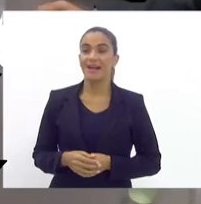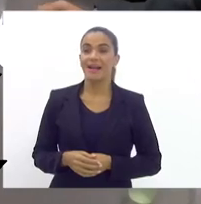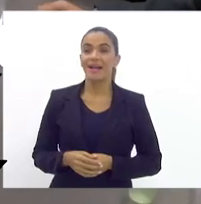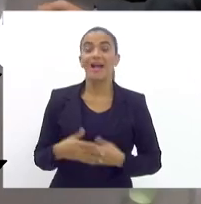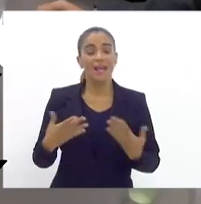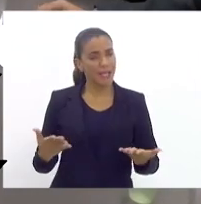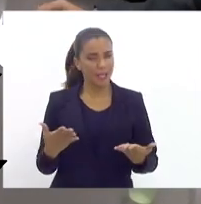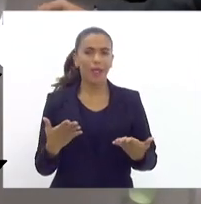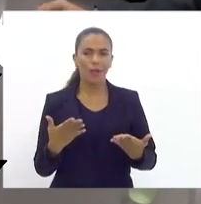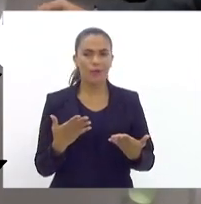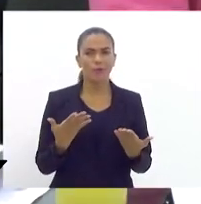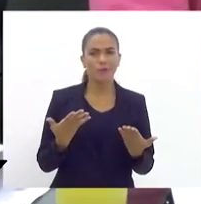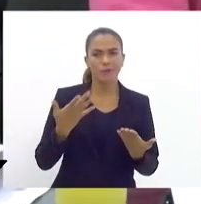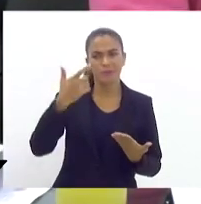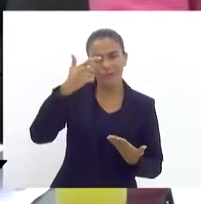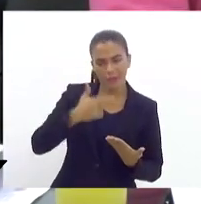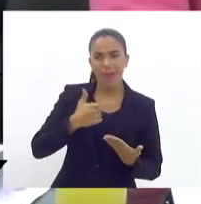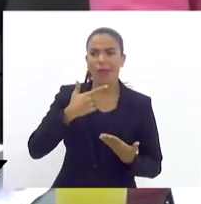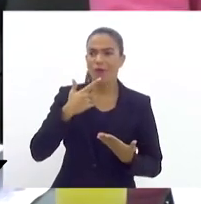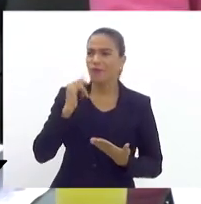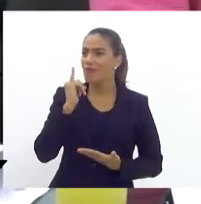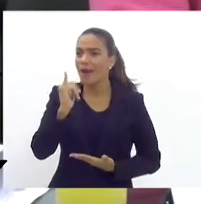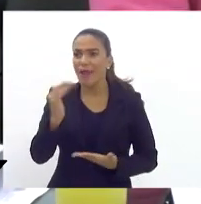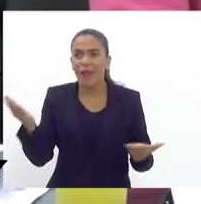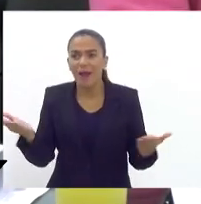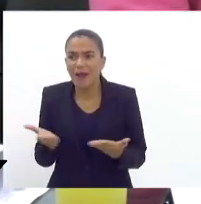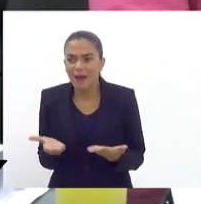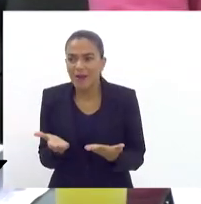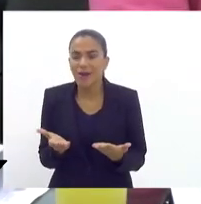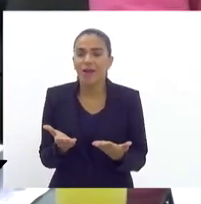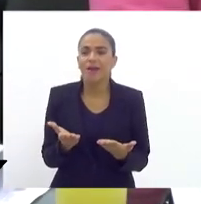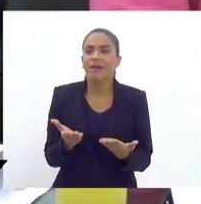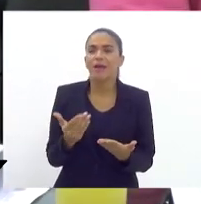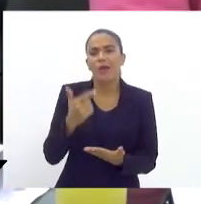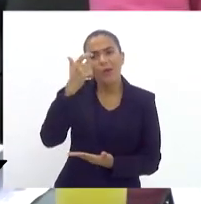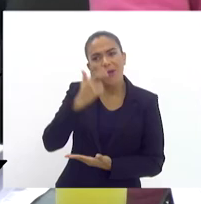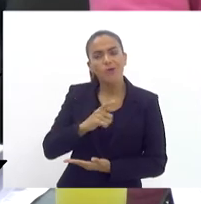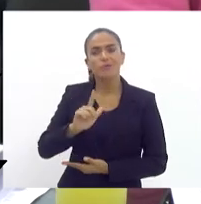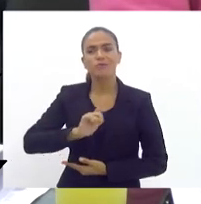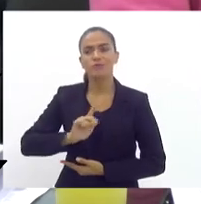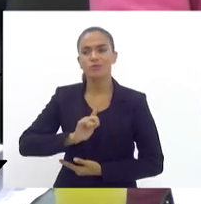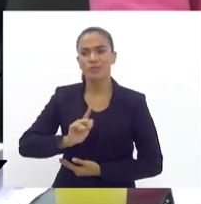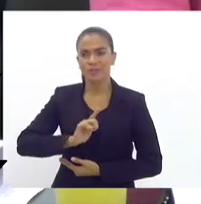Eu acabei aqui de dizer que eu tive...